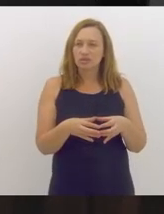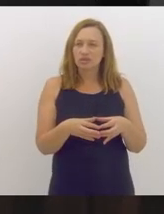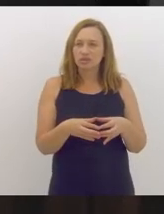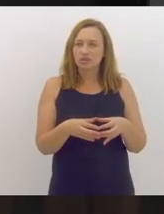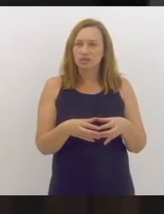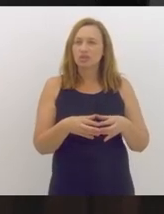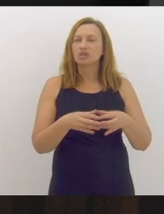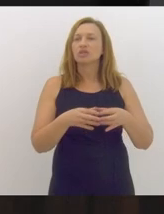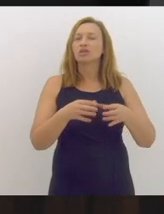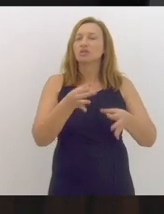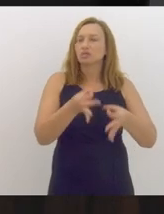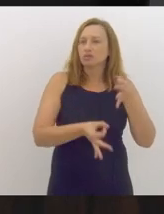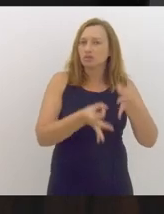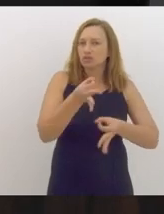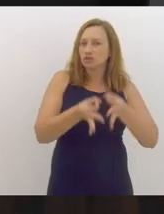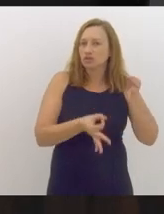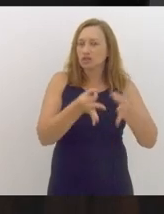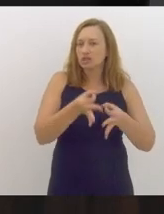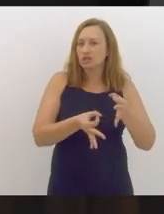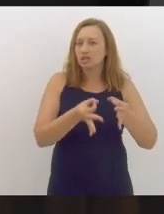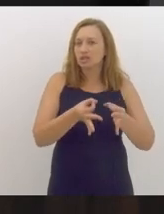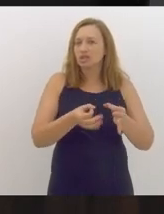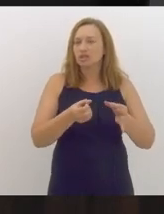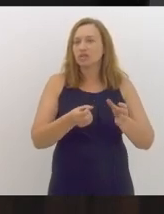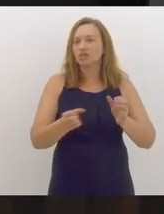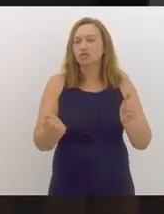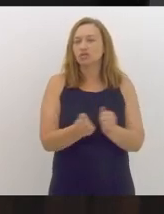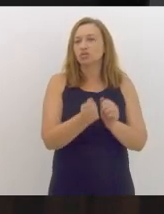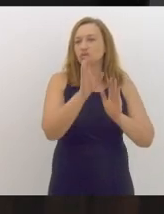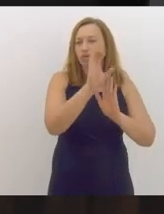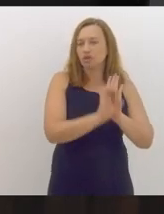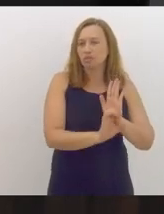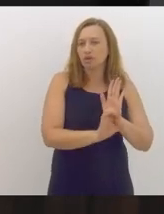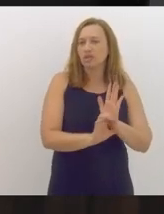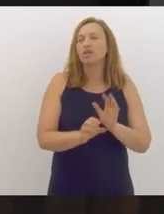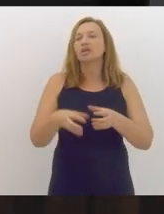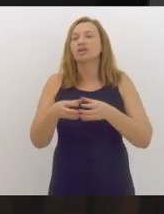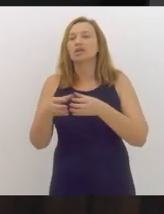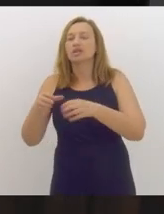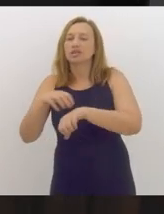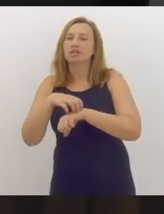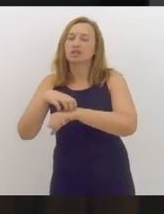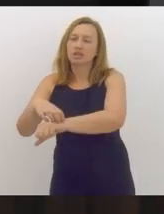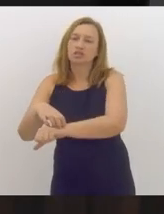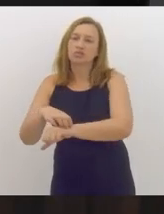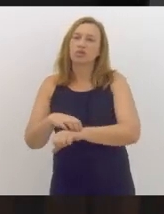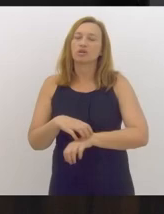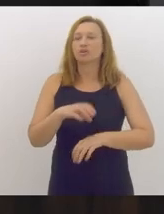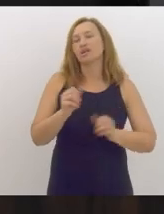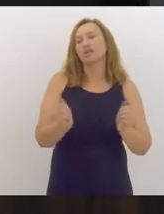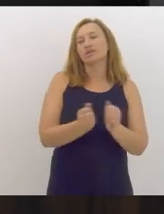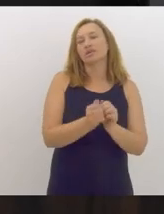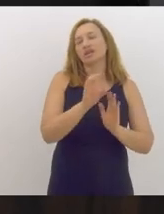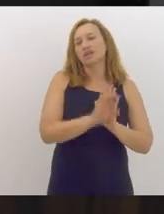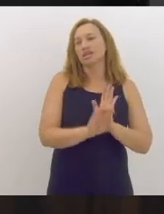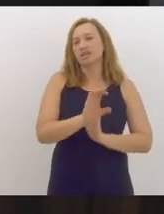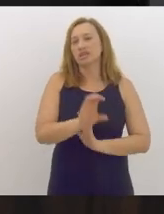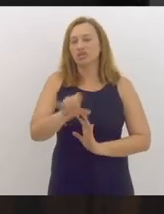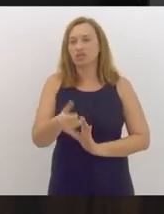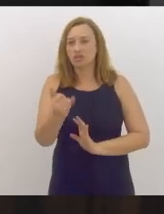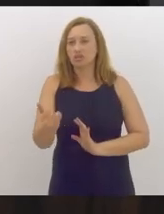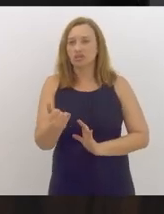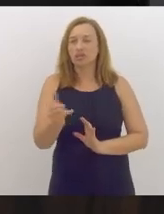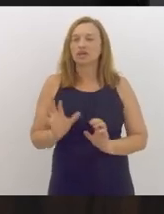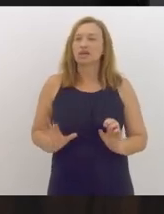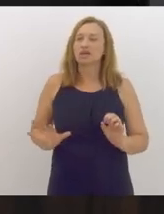de Constituição e Justiça pela condicionalidade com emenda de transporte favorável com as emendas da CCJ, de trabalho, legislação,